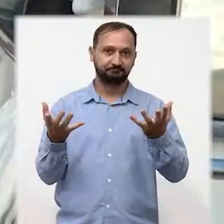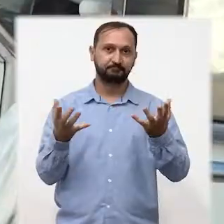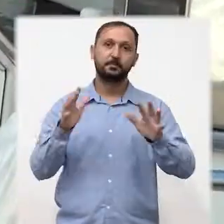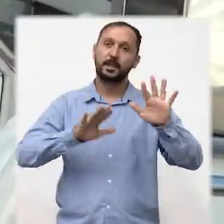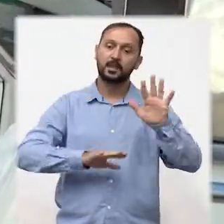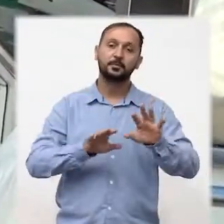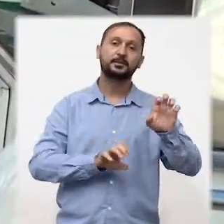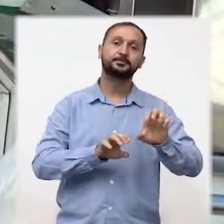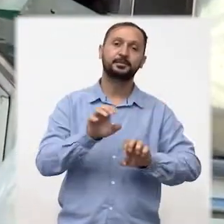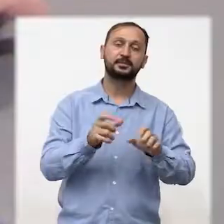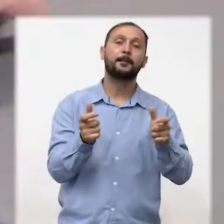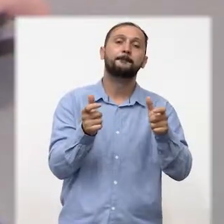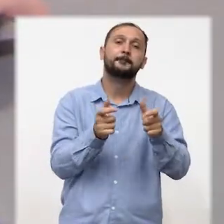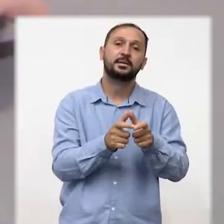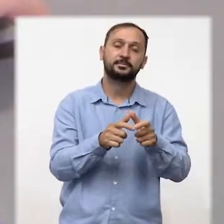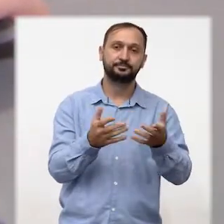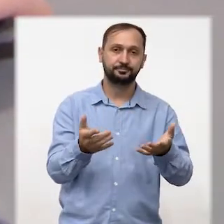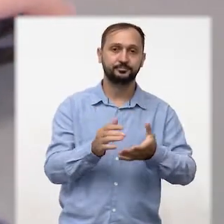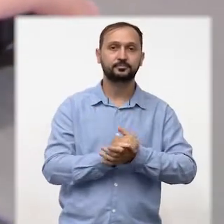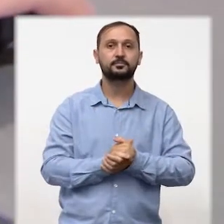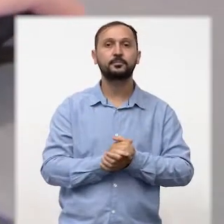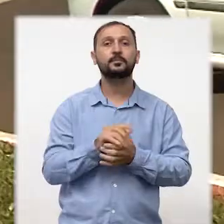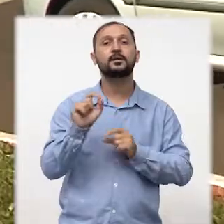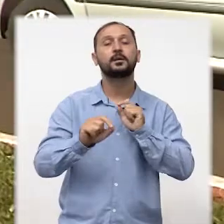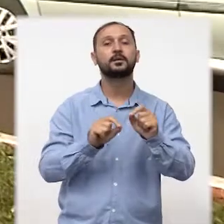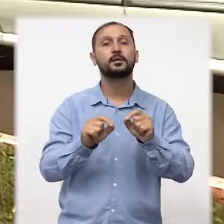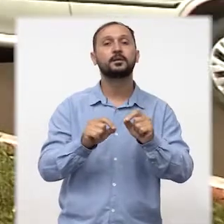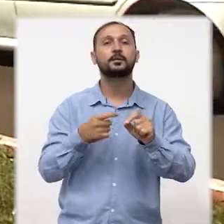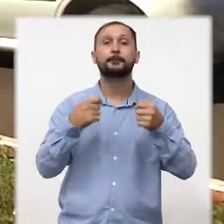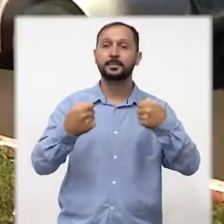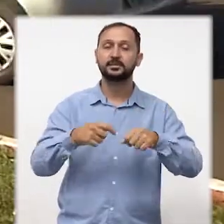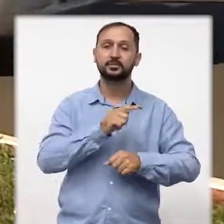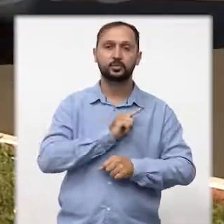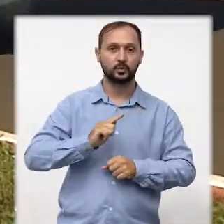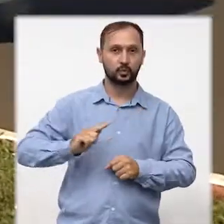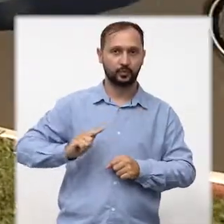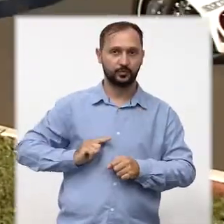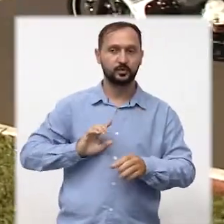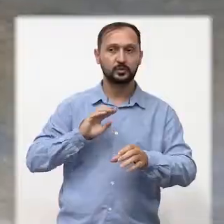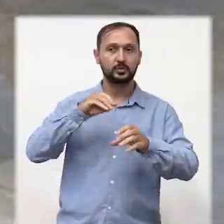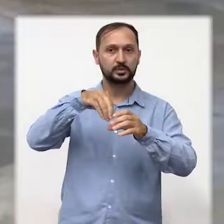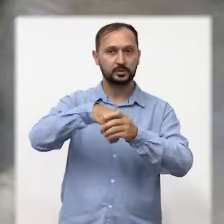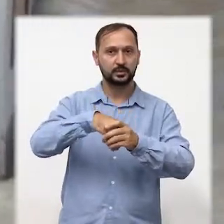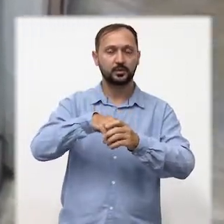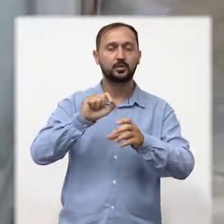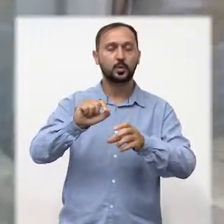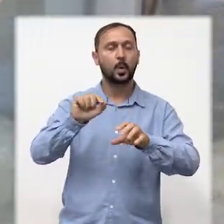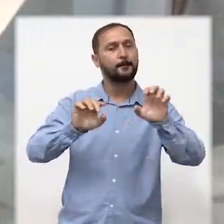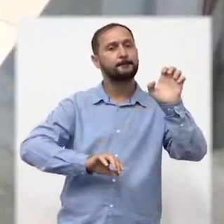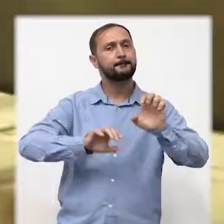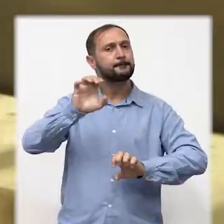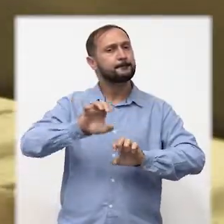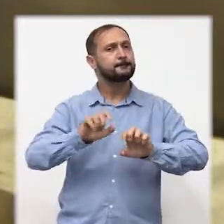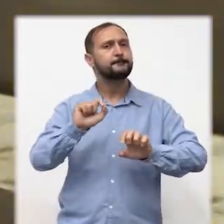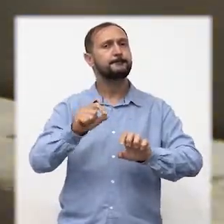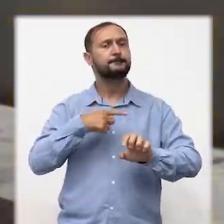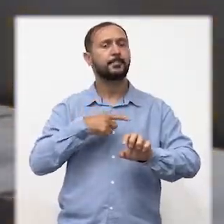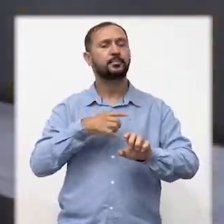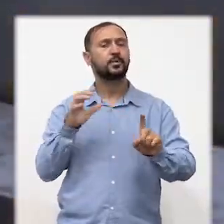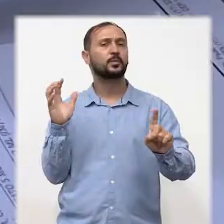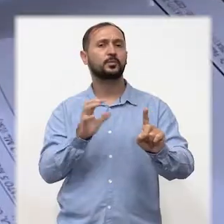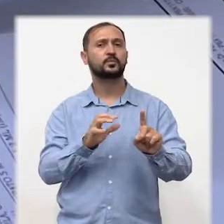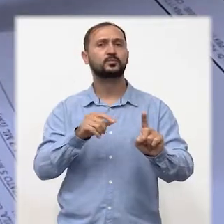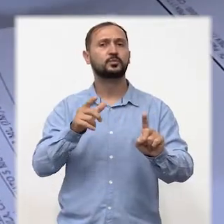em pequenos negócios e mercado dinâmico, em que ações de governos e setores empresariais podem